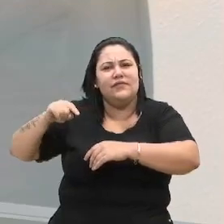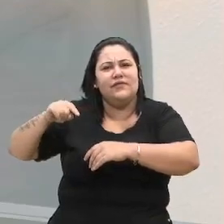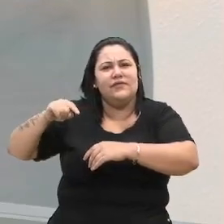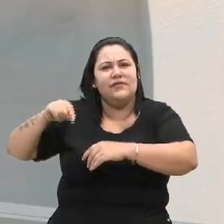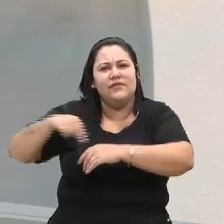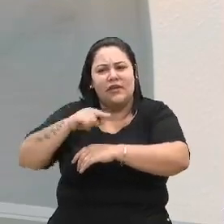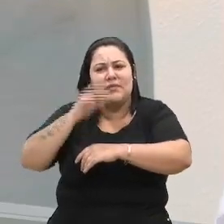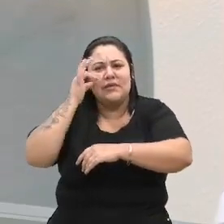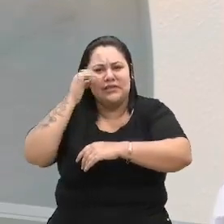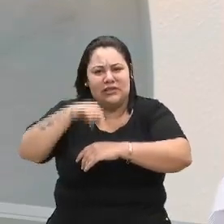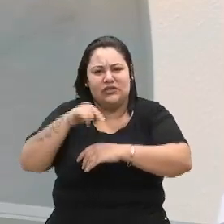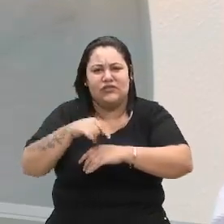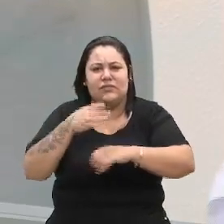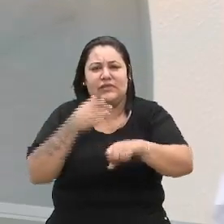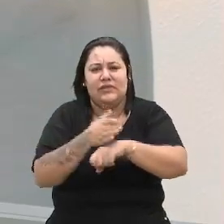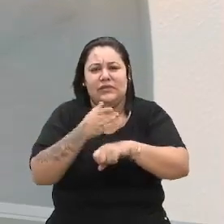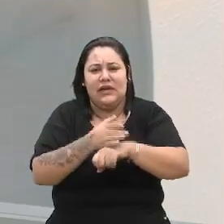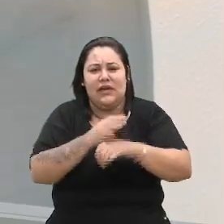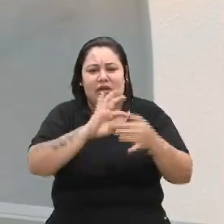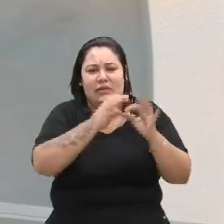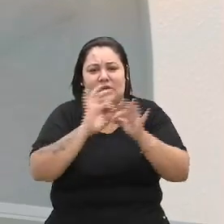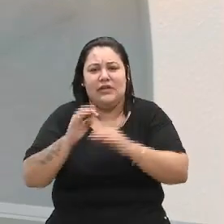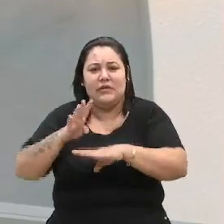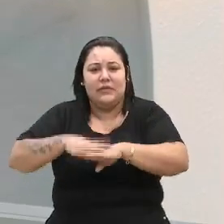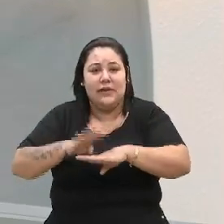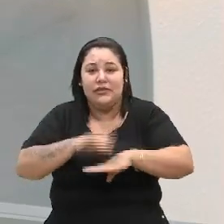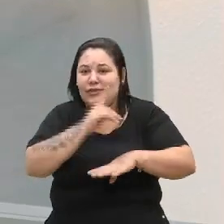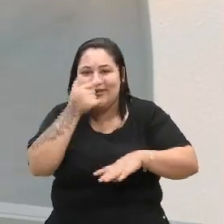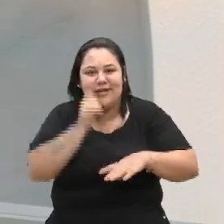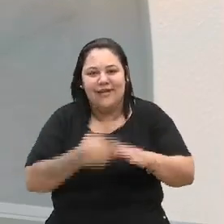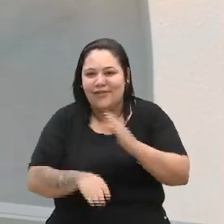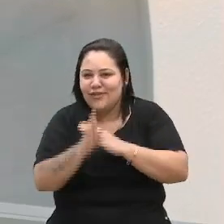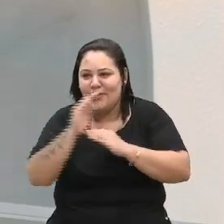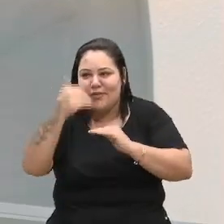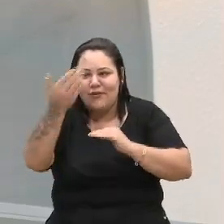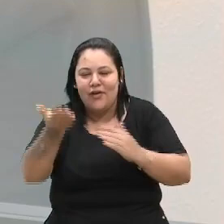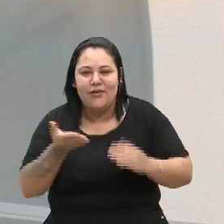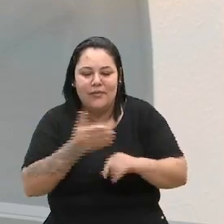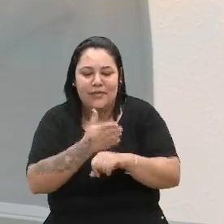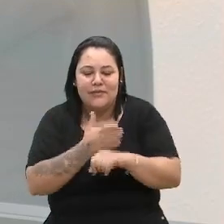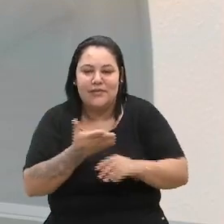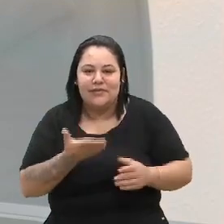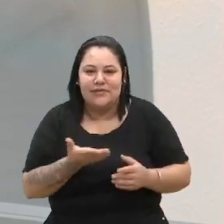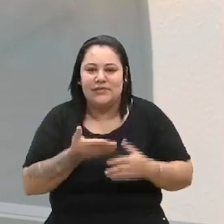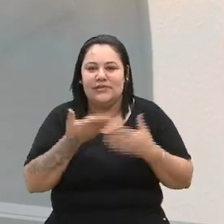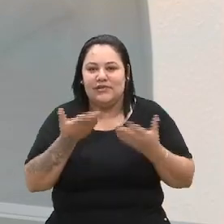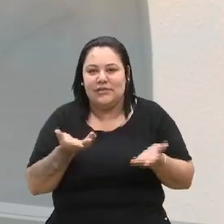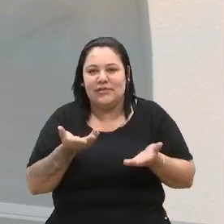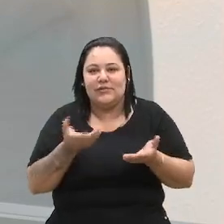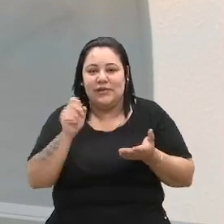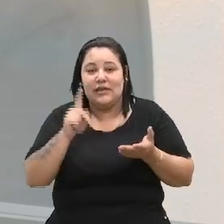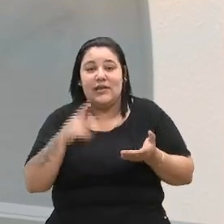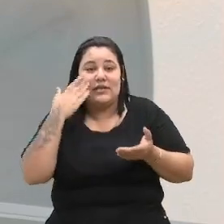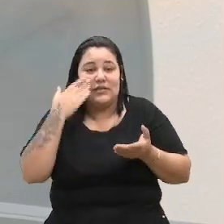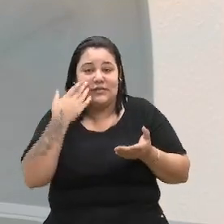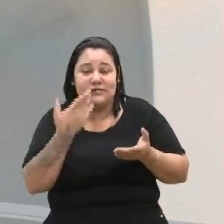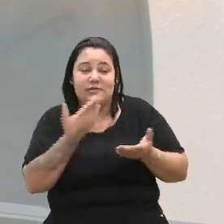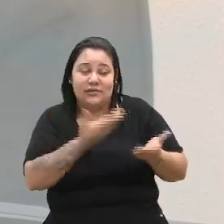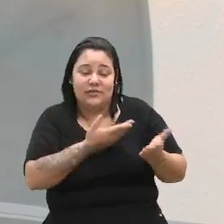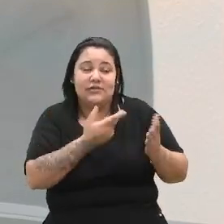vão participar de uma Olimpíada de Matemática, enfim, não conseguem sair de Caxias do Sul para participar. Então, possivelmente, através dessa sua iniciativa, possa acontecer